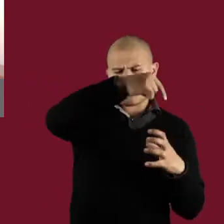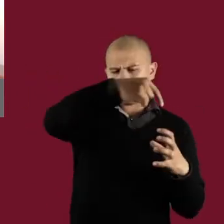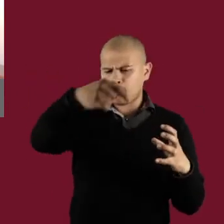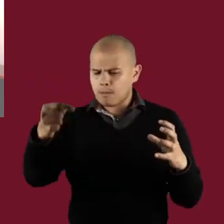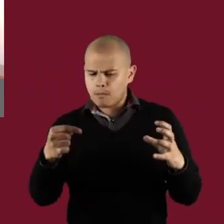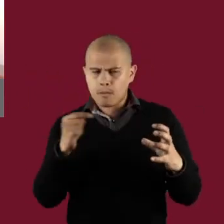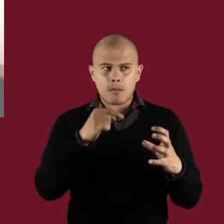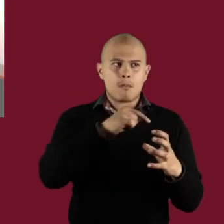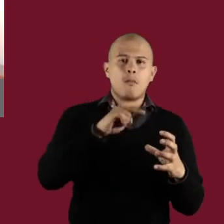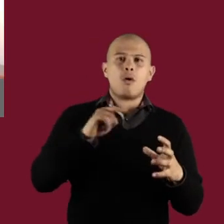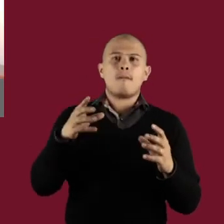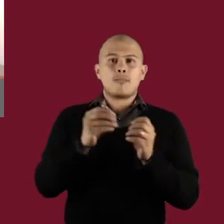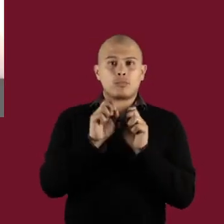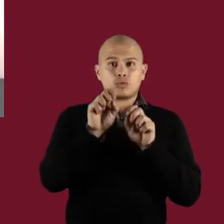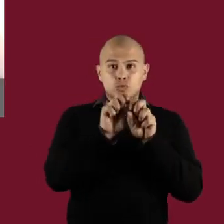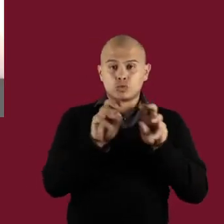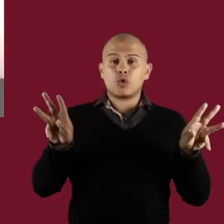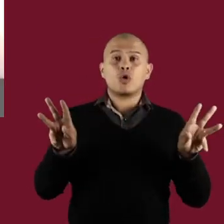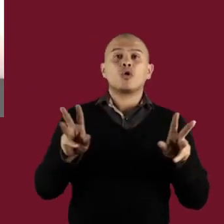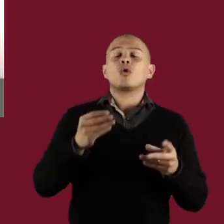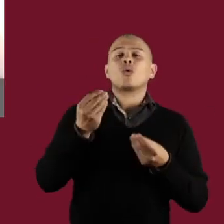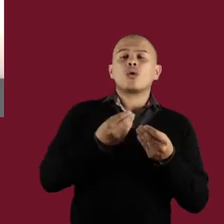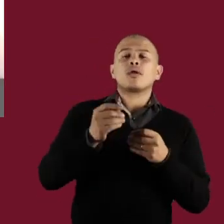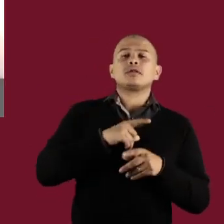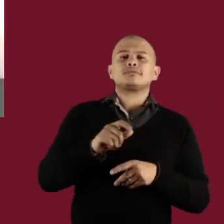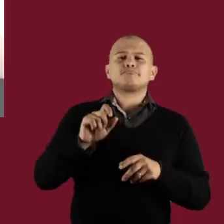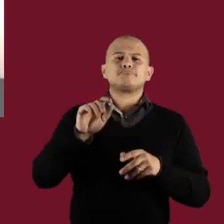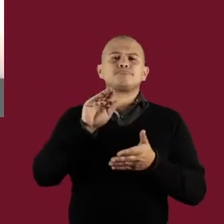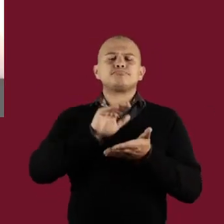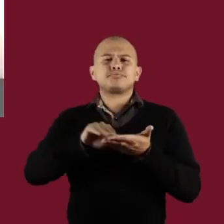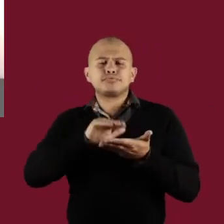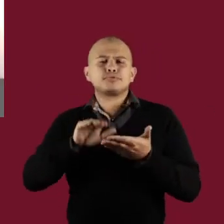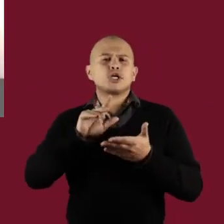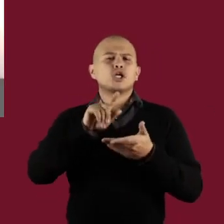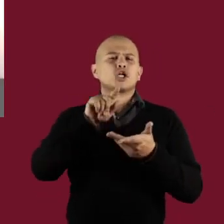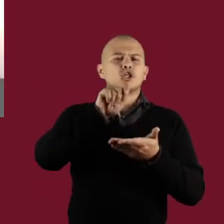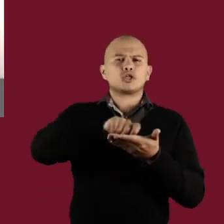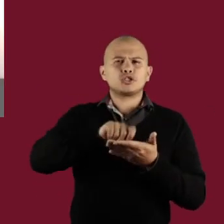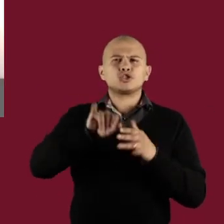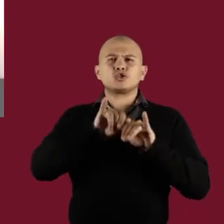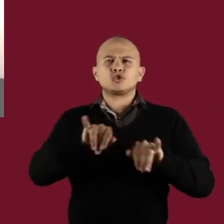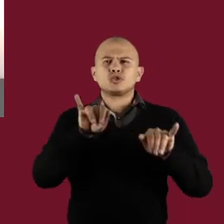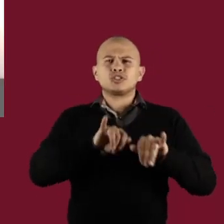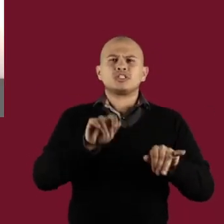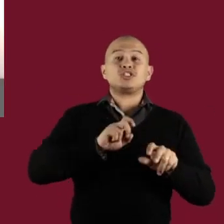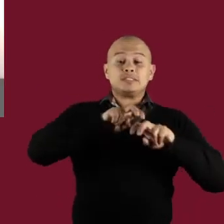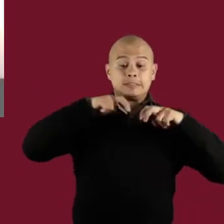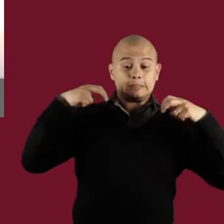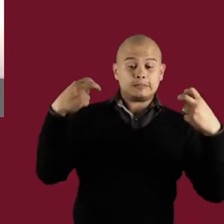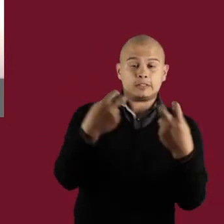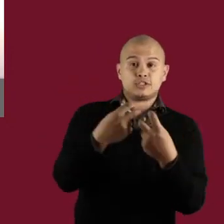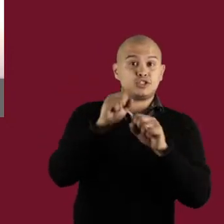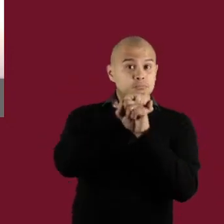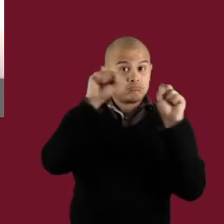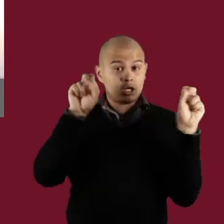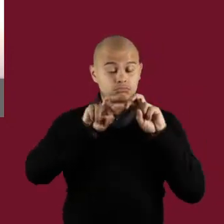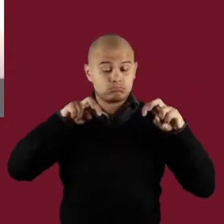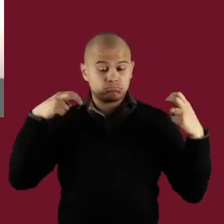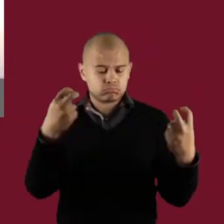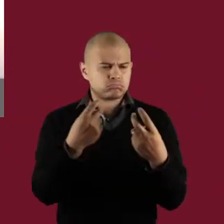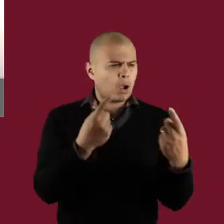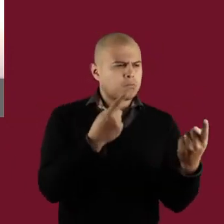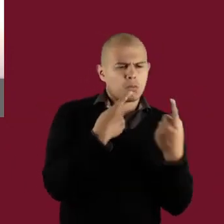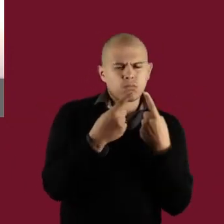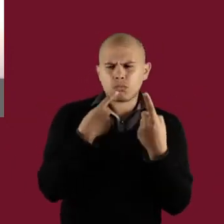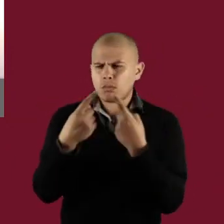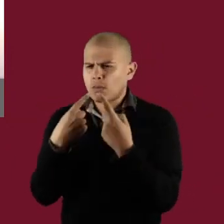editorial, quem é de comunicação sabe, né? Reunião editorial, a gente senta e vê as notícias principais, o que vai ser dado, com quem vamos